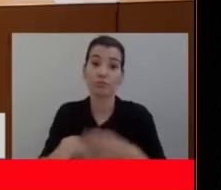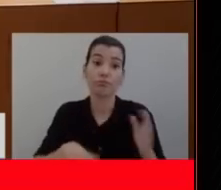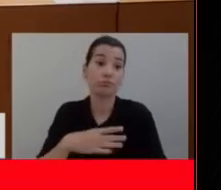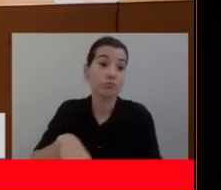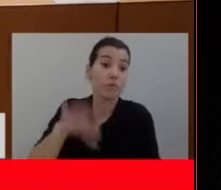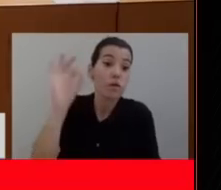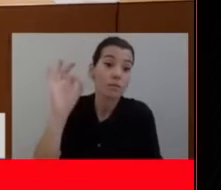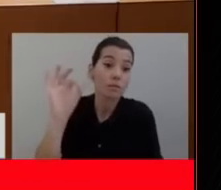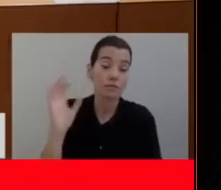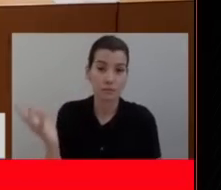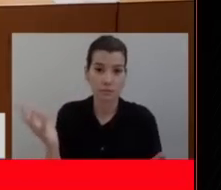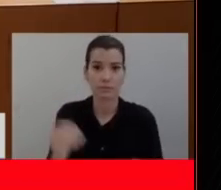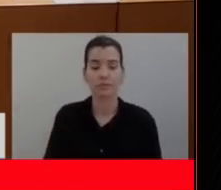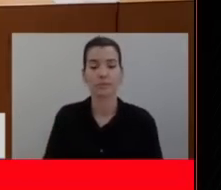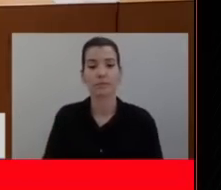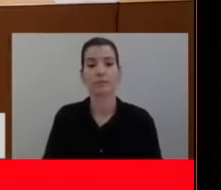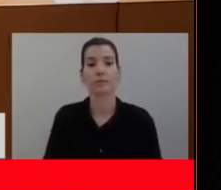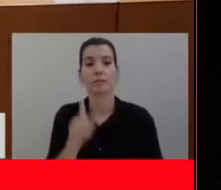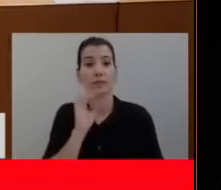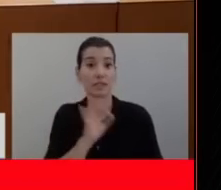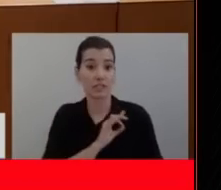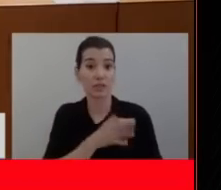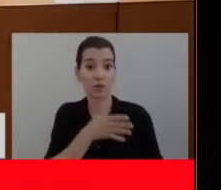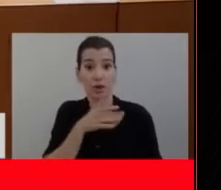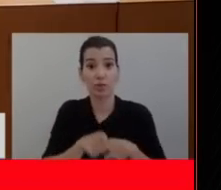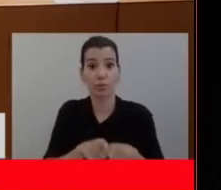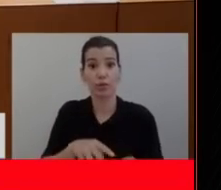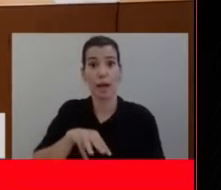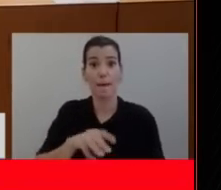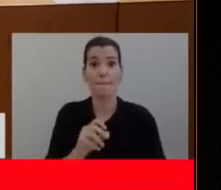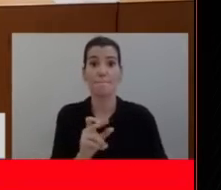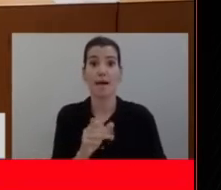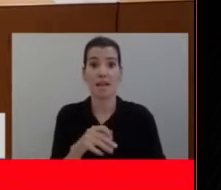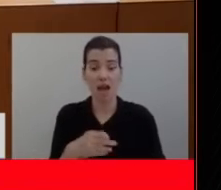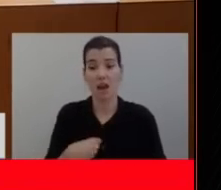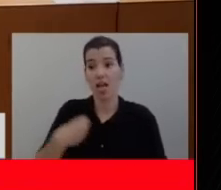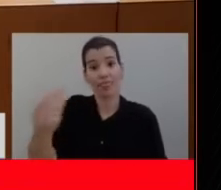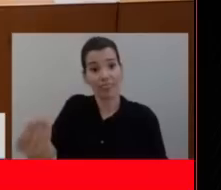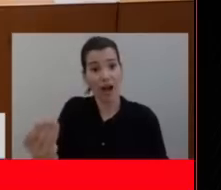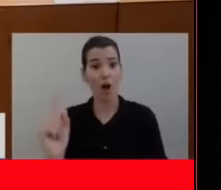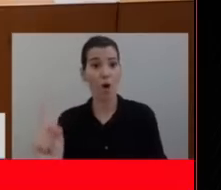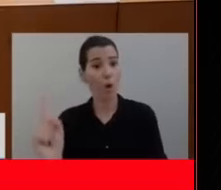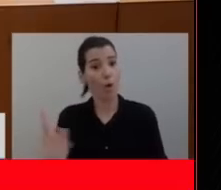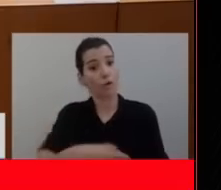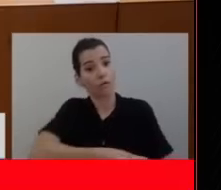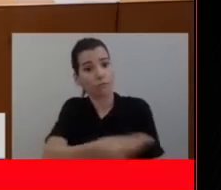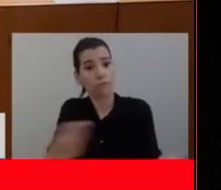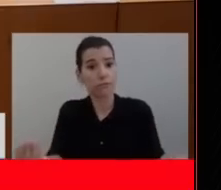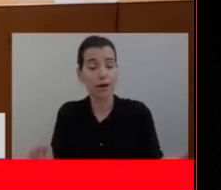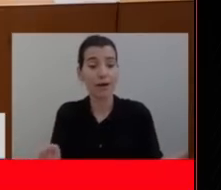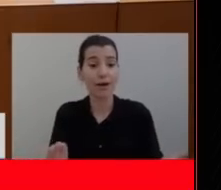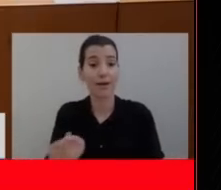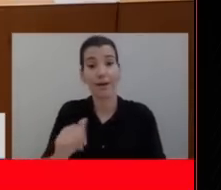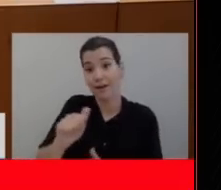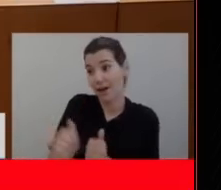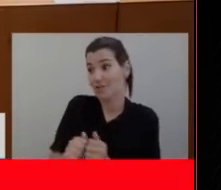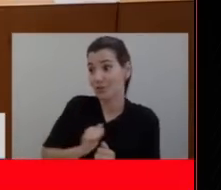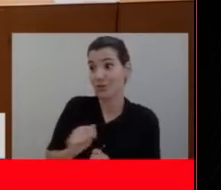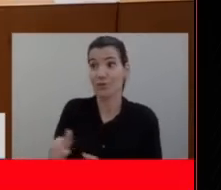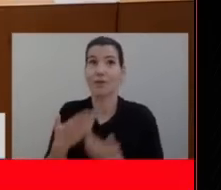Nós também podemos entregar à senhora deputada Mariana para fazer a distribuição a minha adjuntorina irá agradecer significativamente